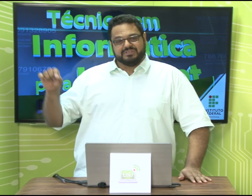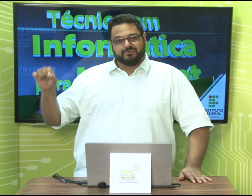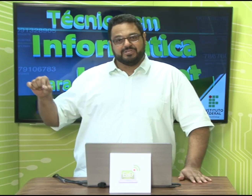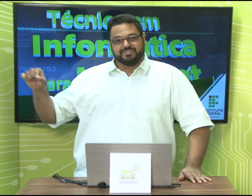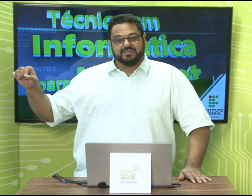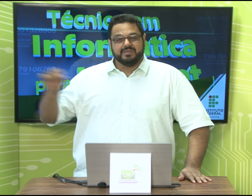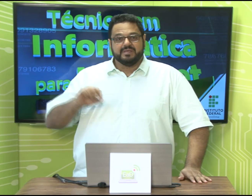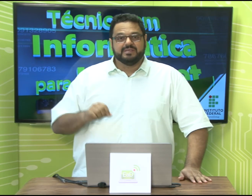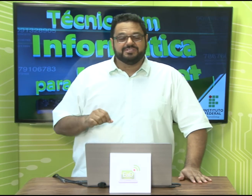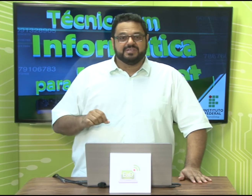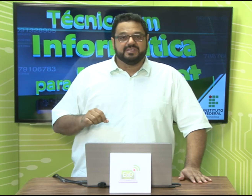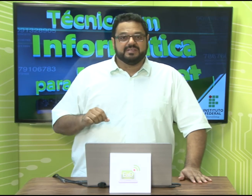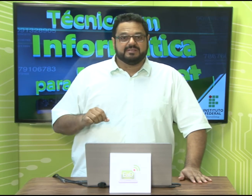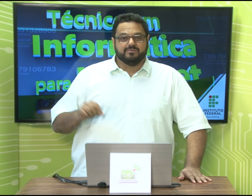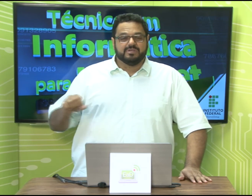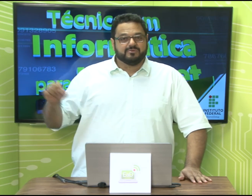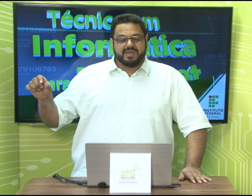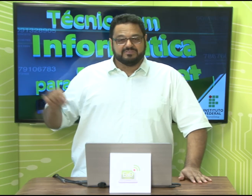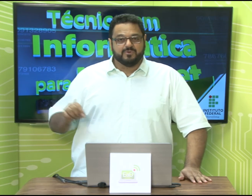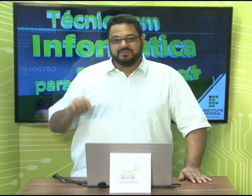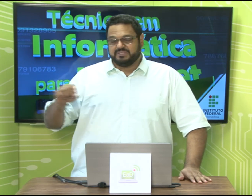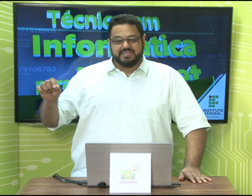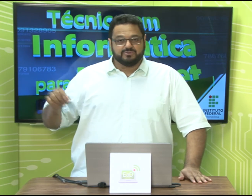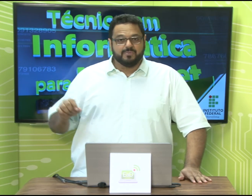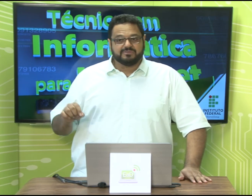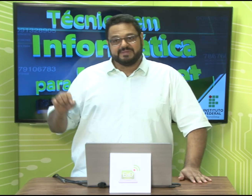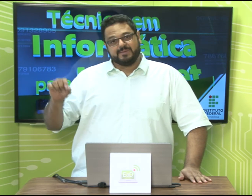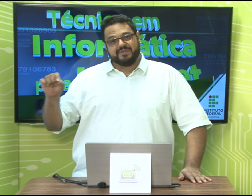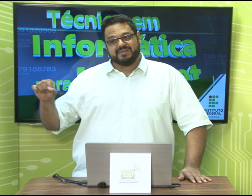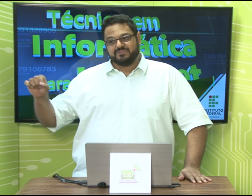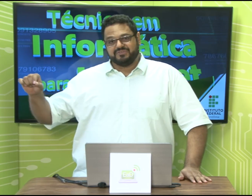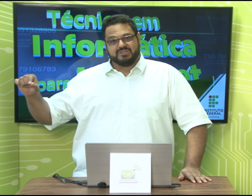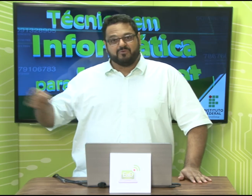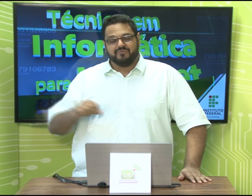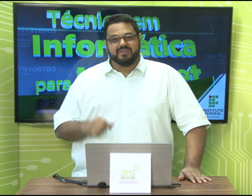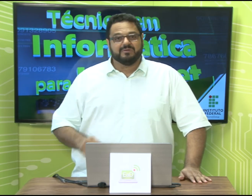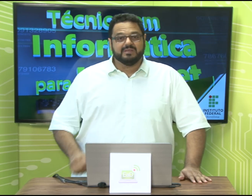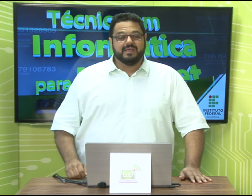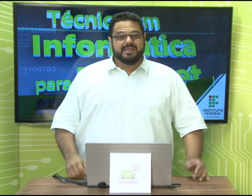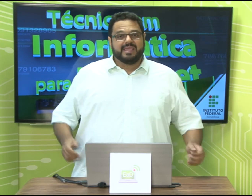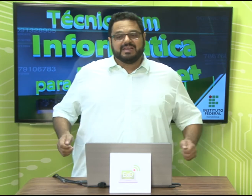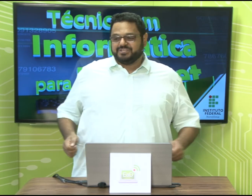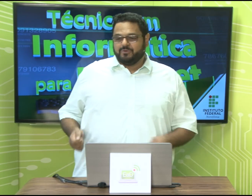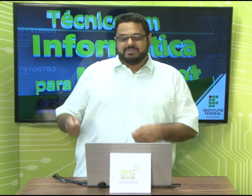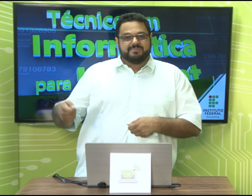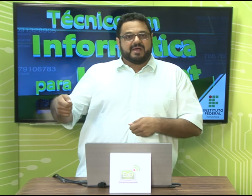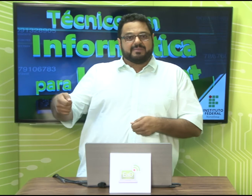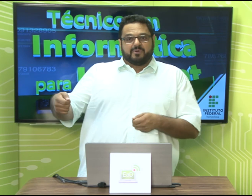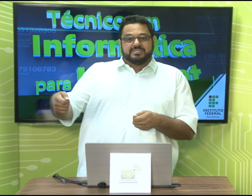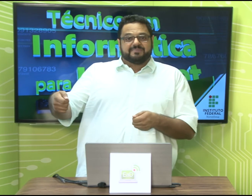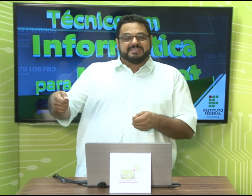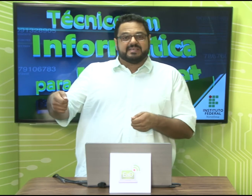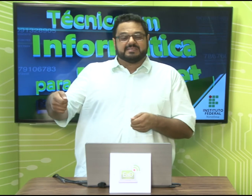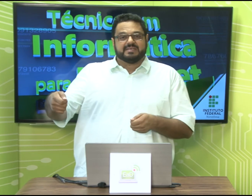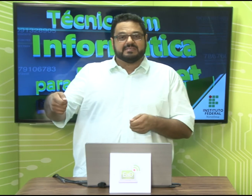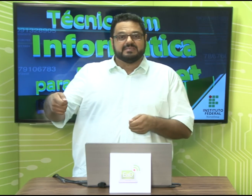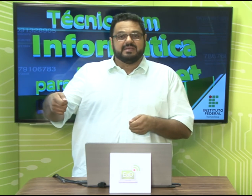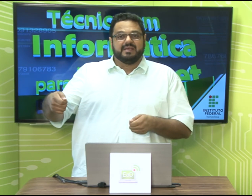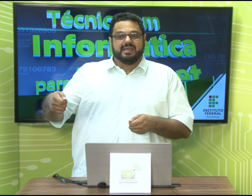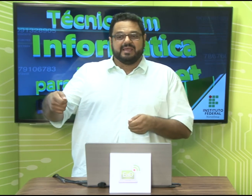fazendo divisões de 2 ou mais números, de 3 números, mas também fazendo divisão com vírgula. E ela chegou assim, pai, pode